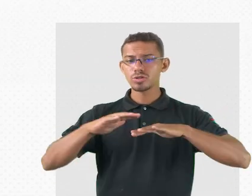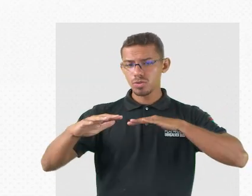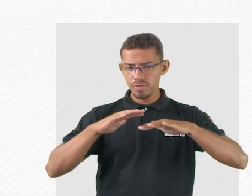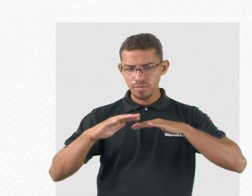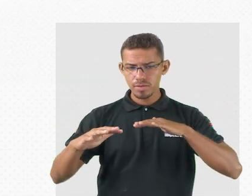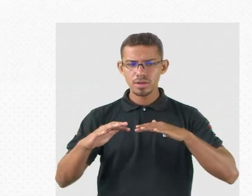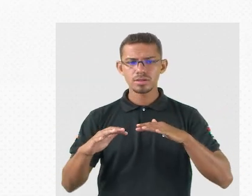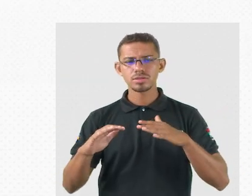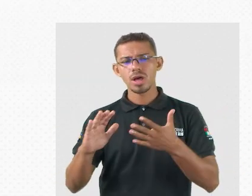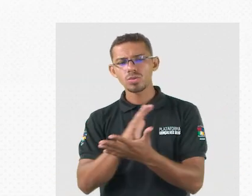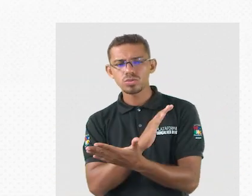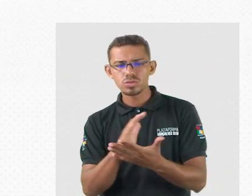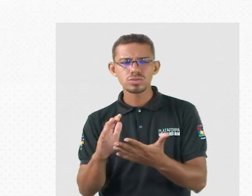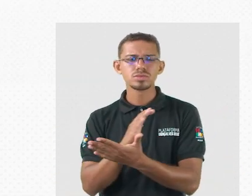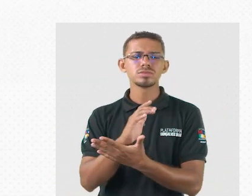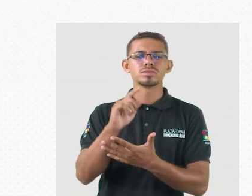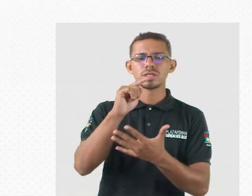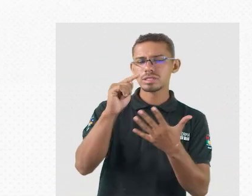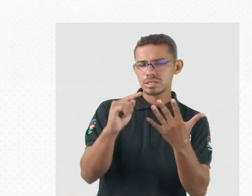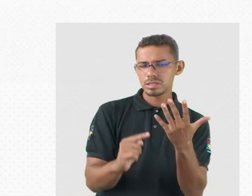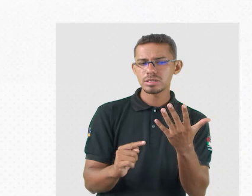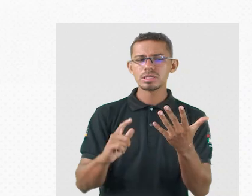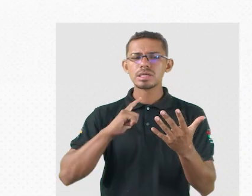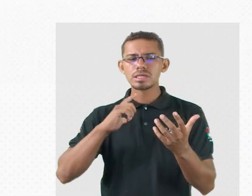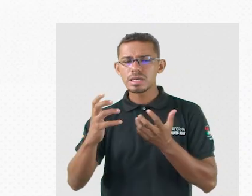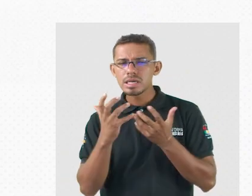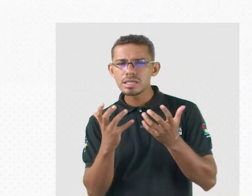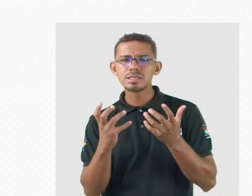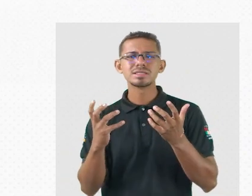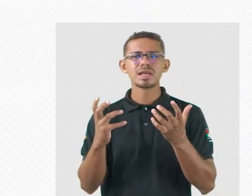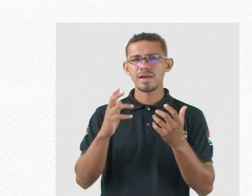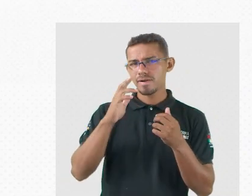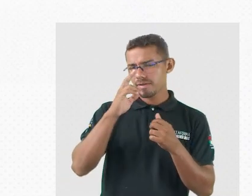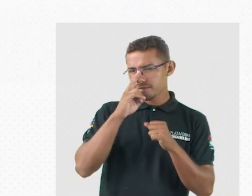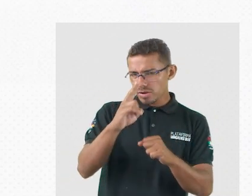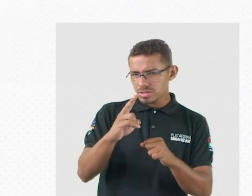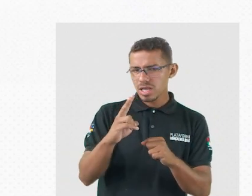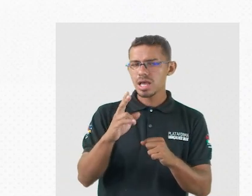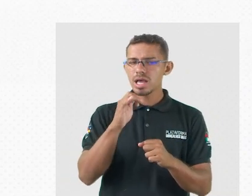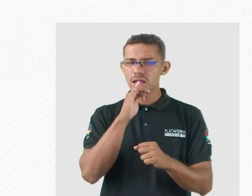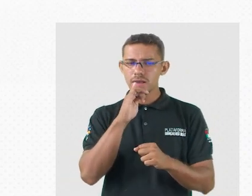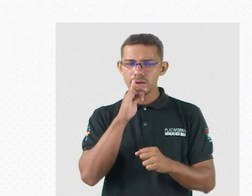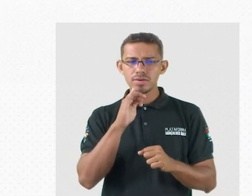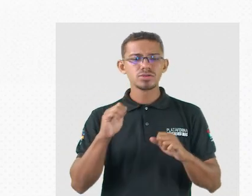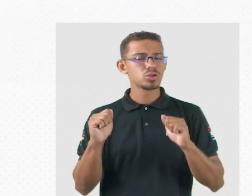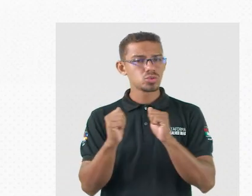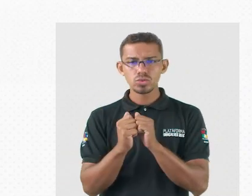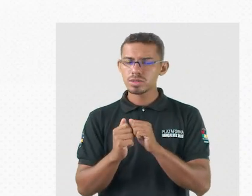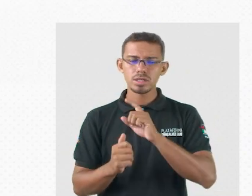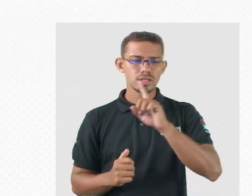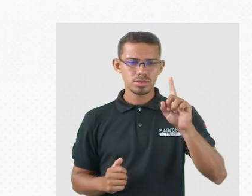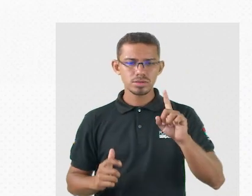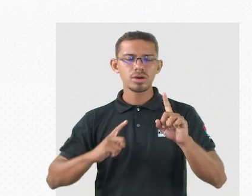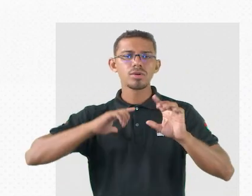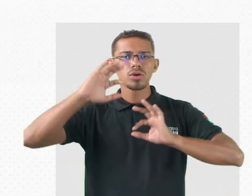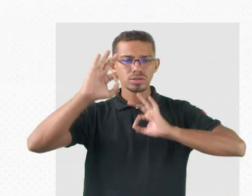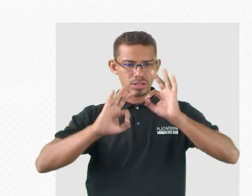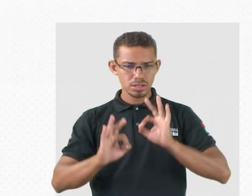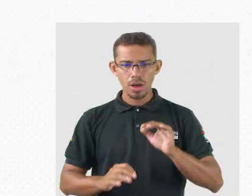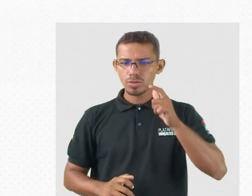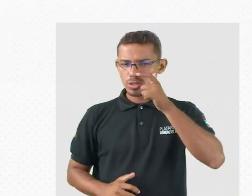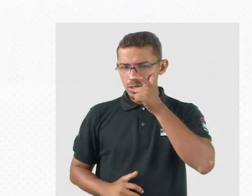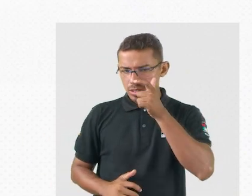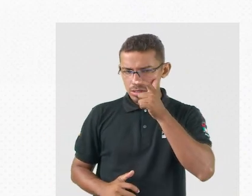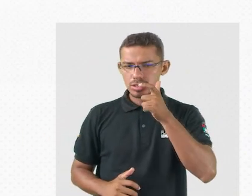movimento. São alguns ali que queriam isso, recrutamento forçado, outros que estavam, né, e se juntaram. Não, há uma organização muito